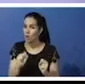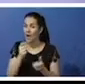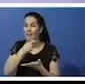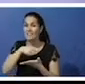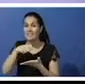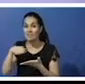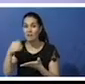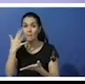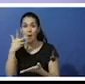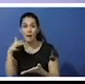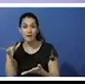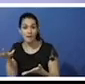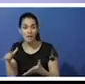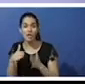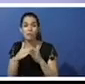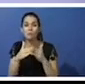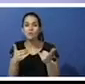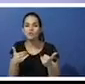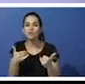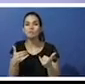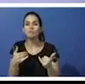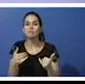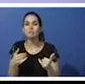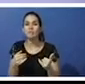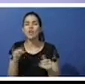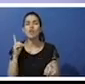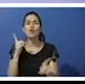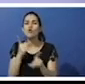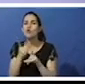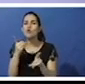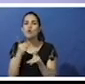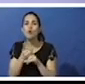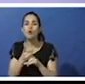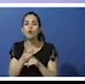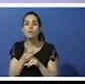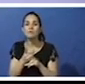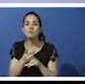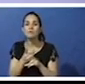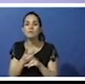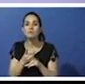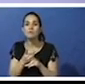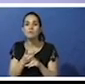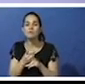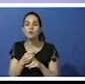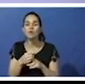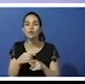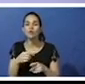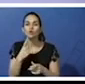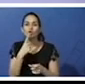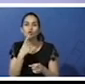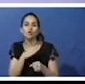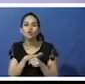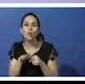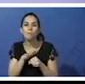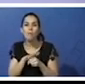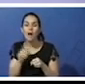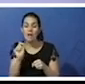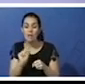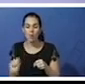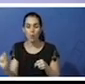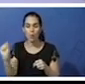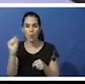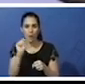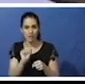sua criança e pedir para ela, acha para mim onde que eu escrevi a palavra tomate. Pede para ela circular,